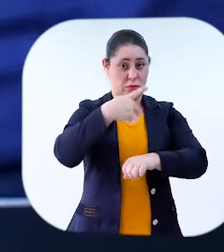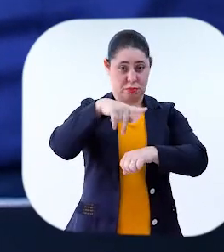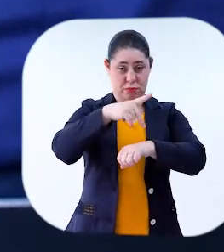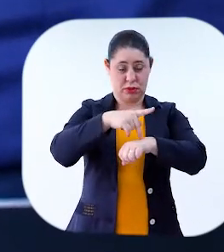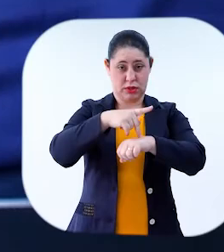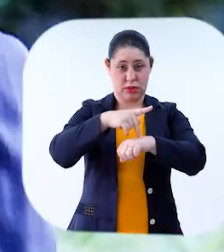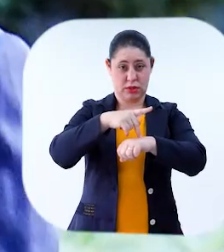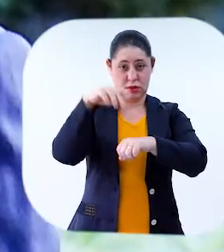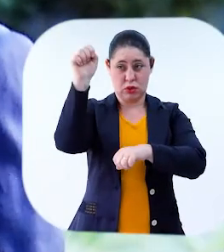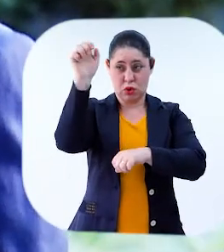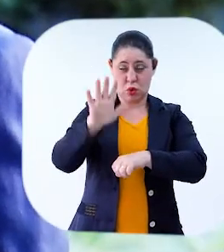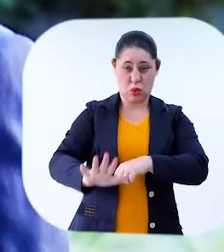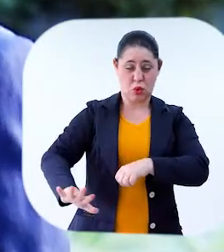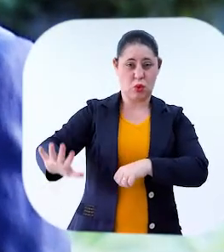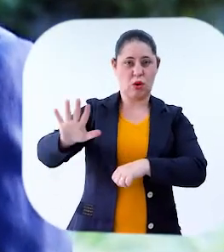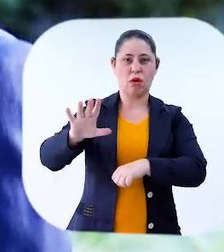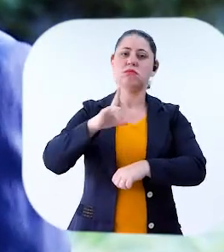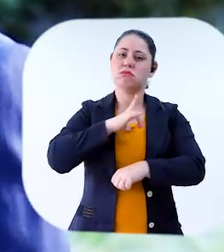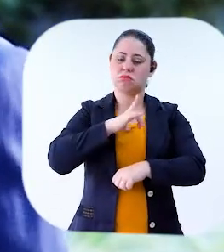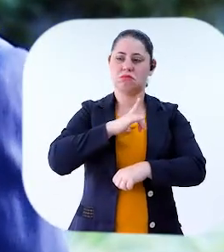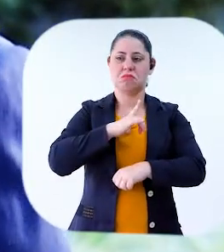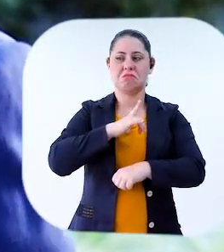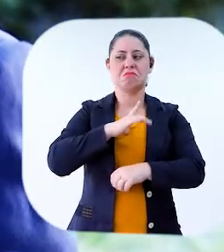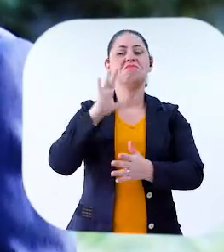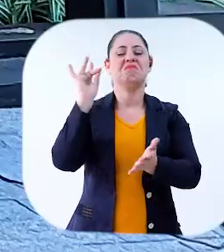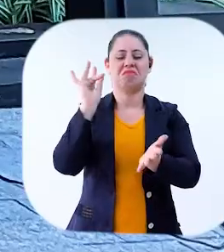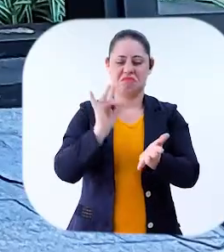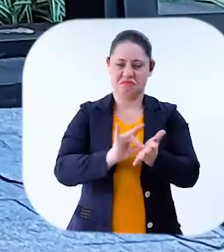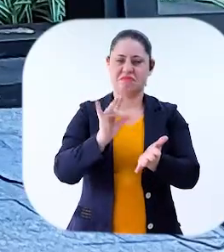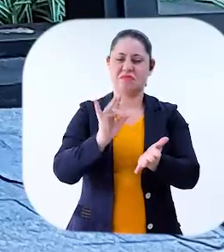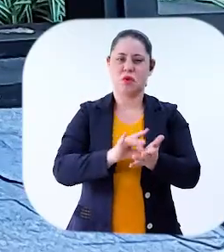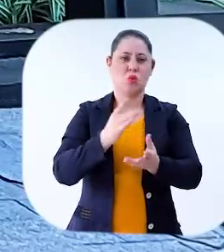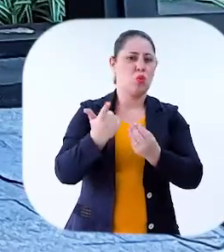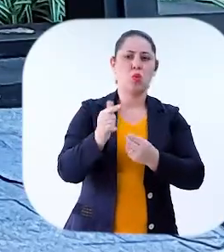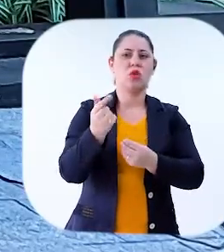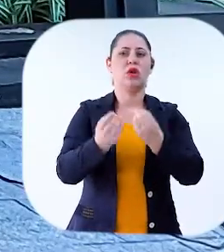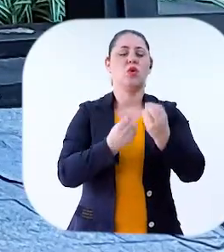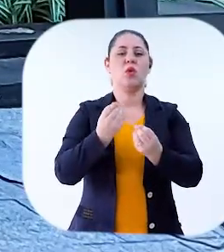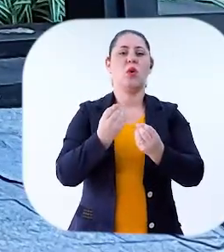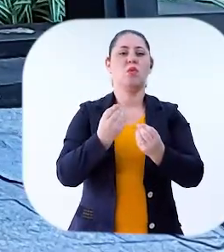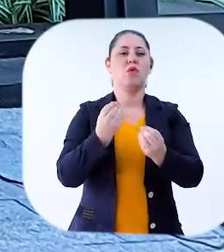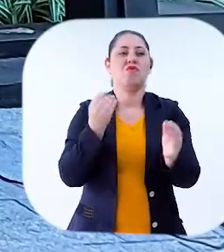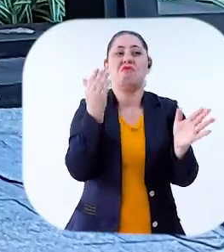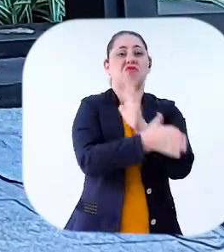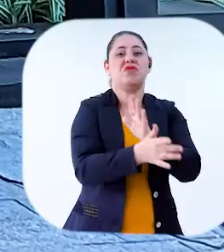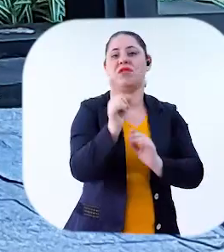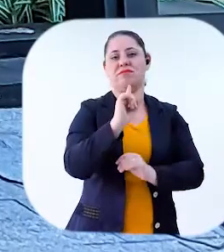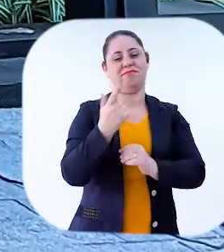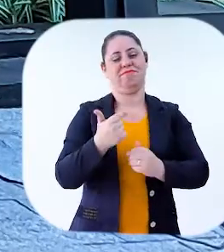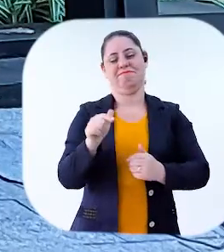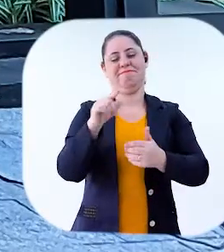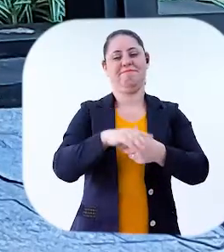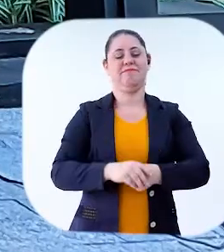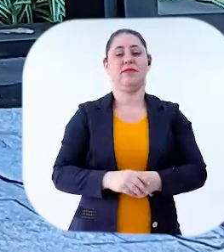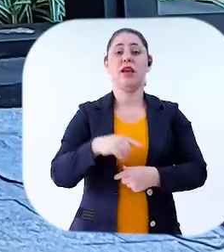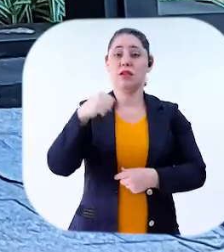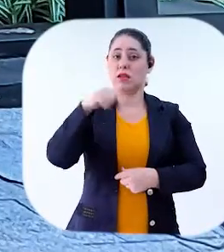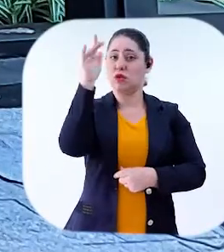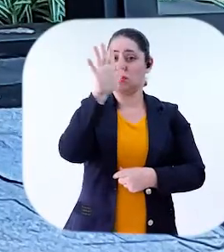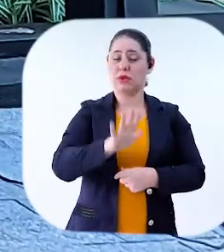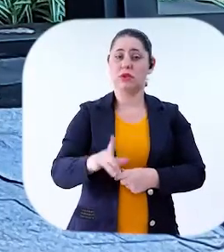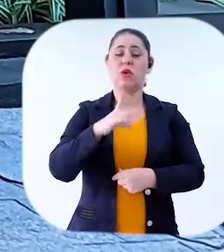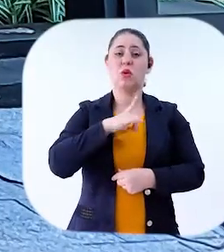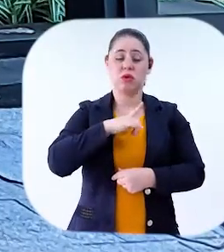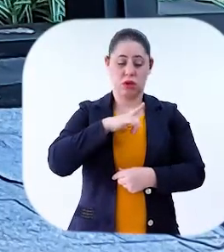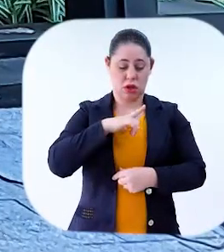países da Europa já vêm fazendo há alguns anos? Eu acho que isso é uma realidade, né? O Brasil... A gente não vai ter como escapar disso. Não vai ter como escapar disso. No Brasil, nós